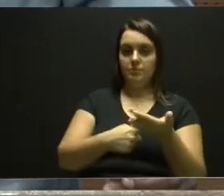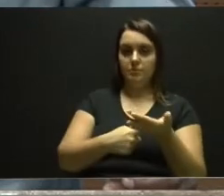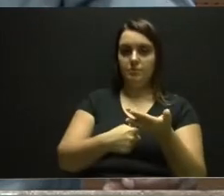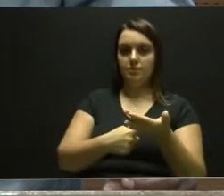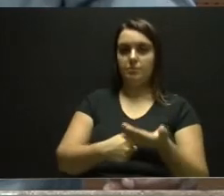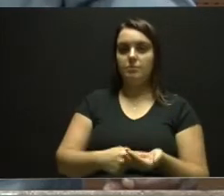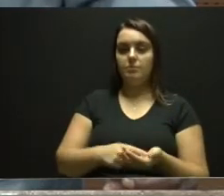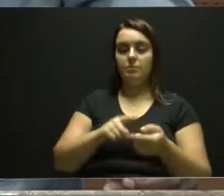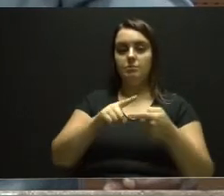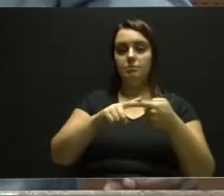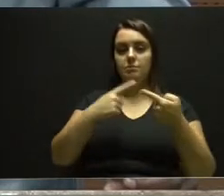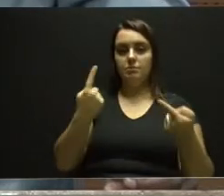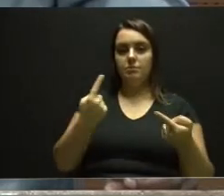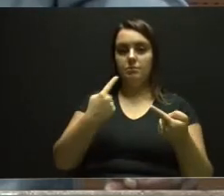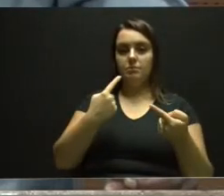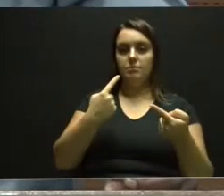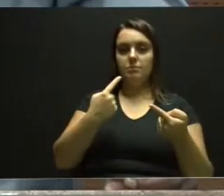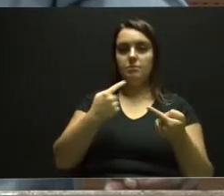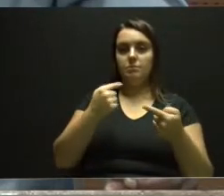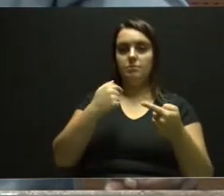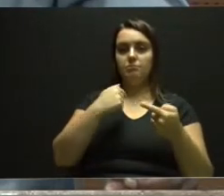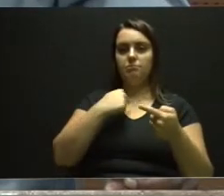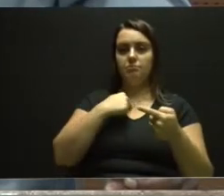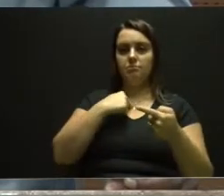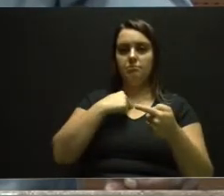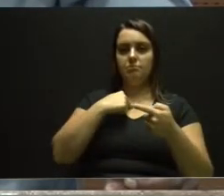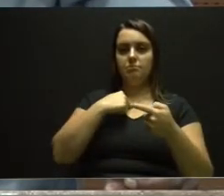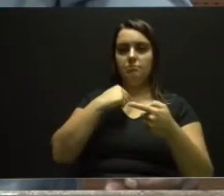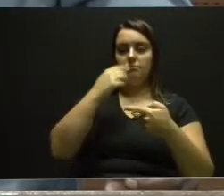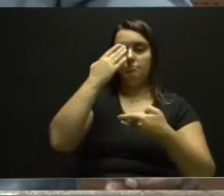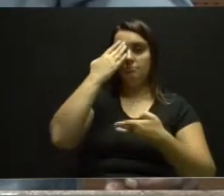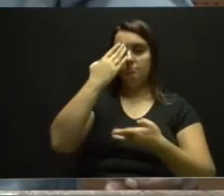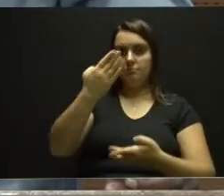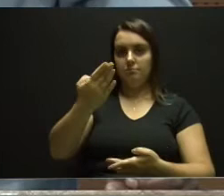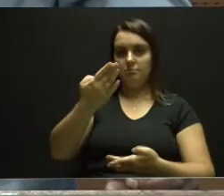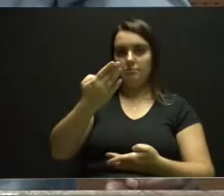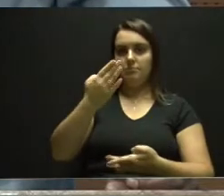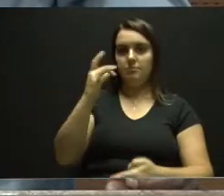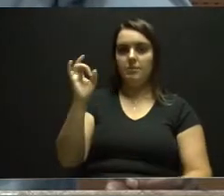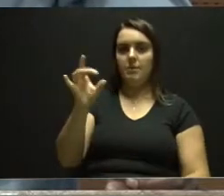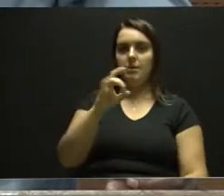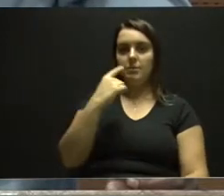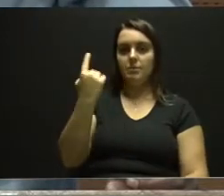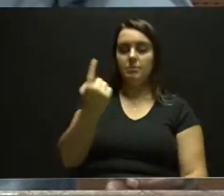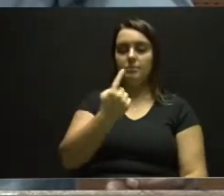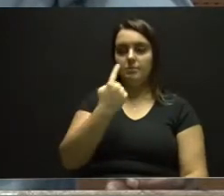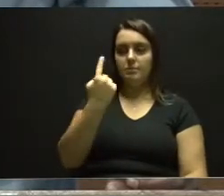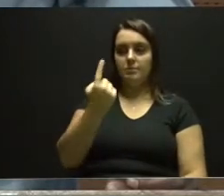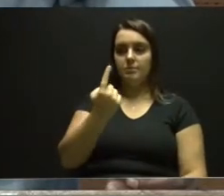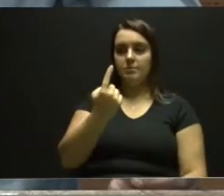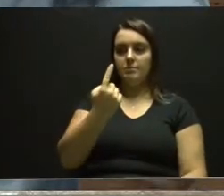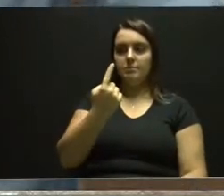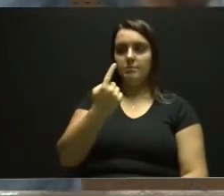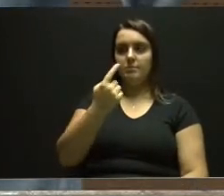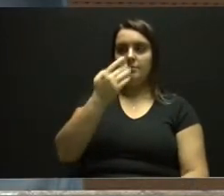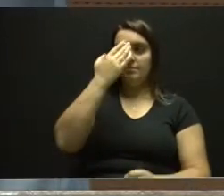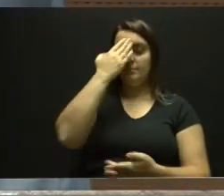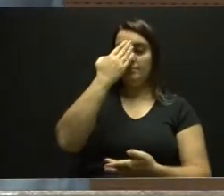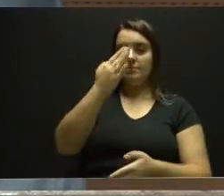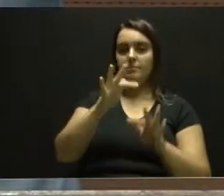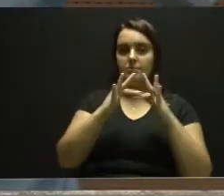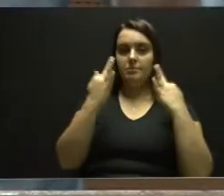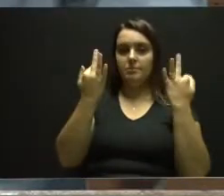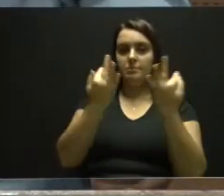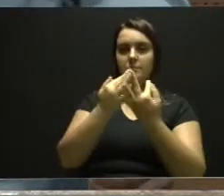mas eu louvo a deus por cada um de vocês agradeço meus familiares que